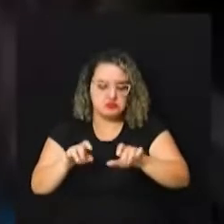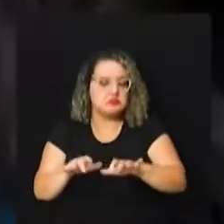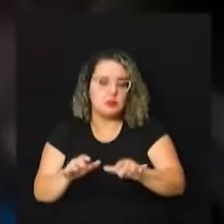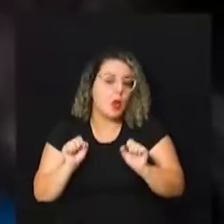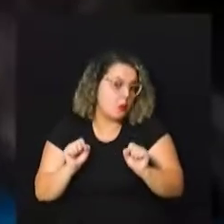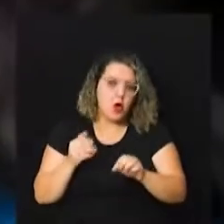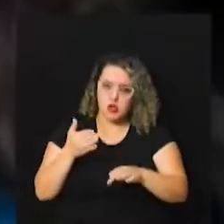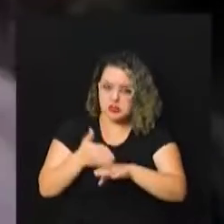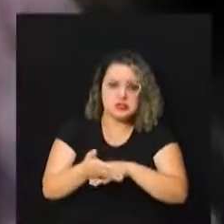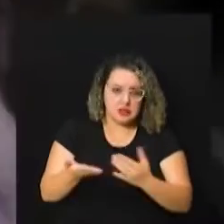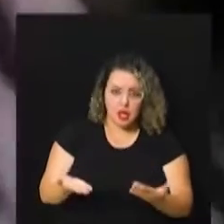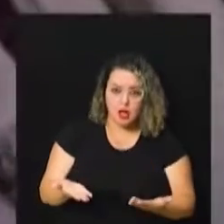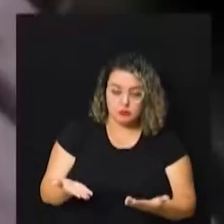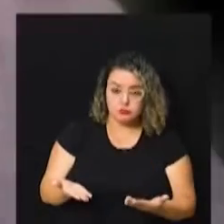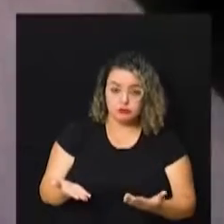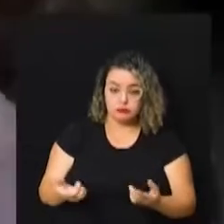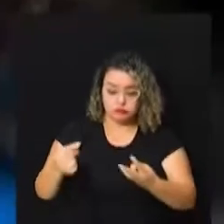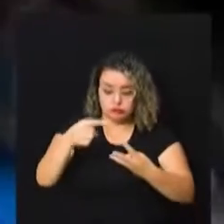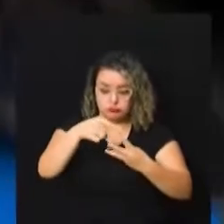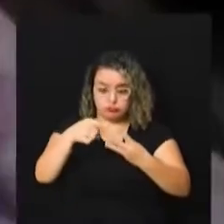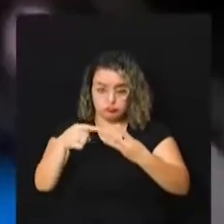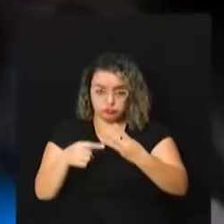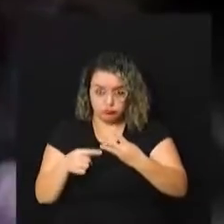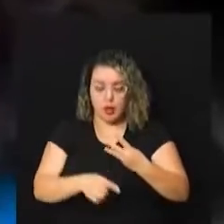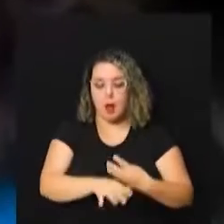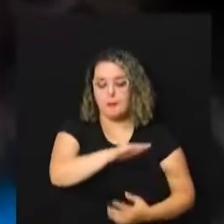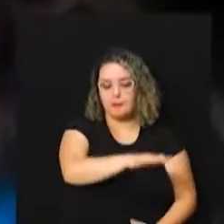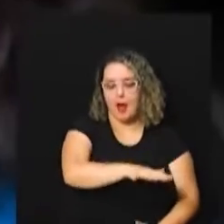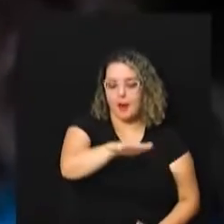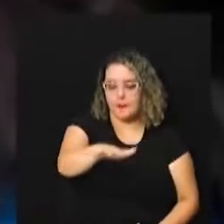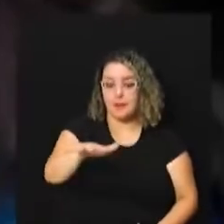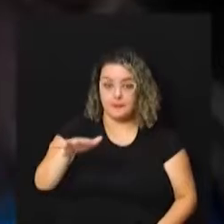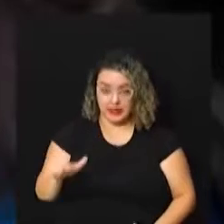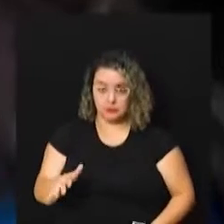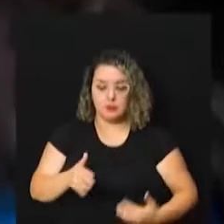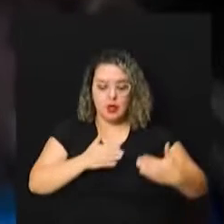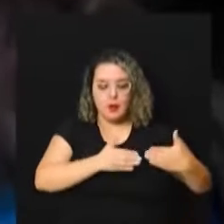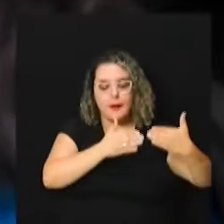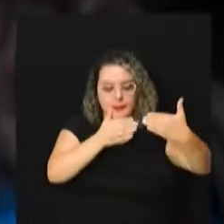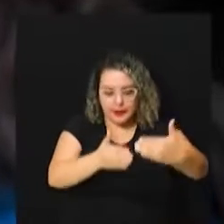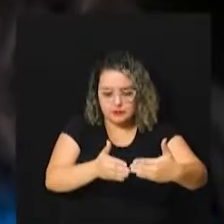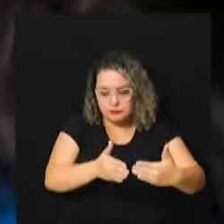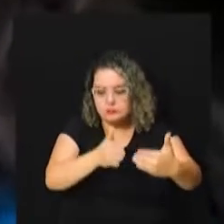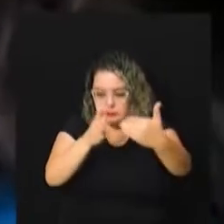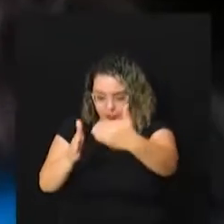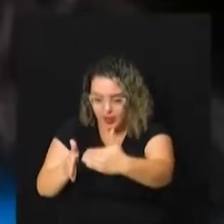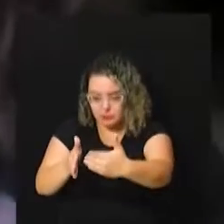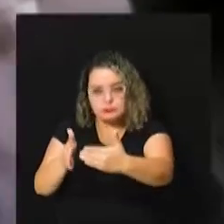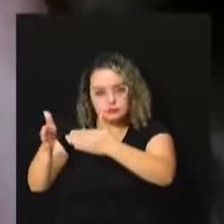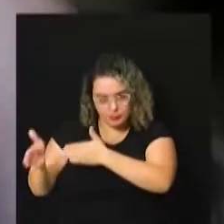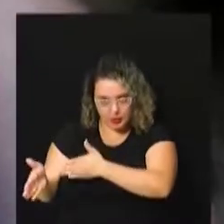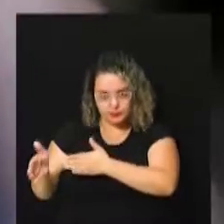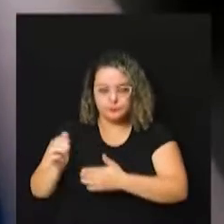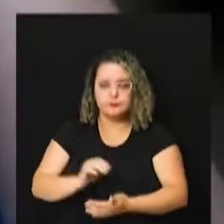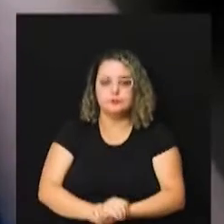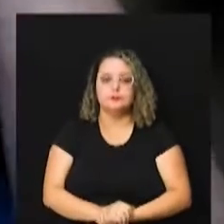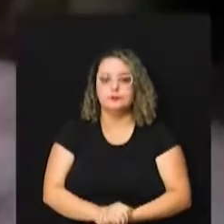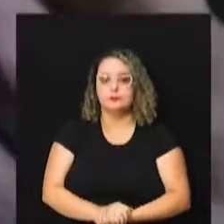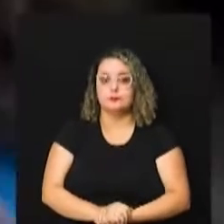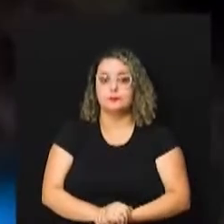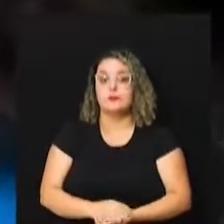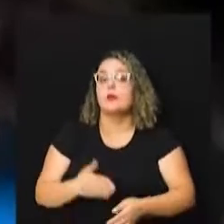jovem, queira acessar alguém do outro lado, que a gente chama de atendentes. Então são atendimentos humanos, mas antes ele passa por